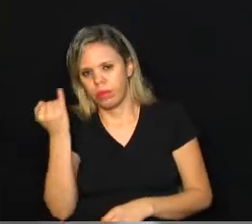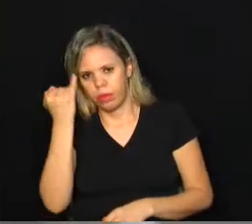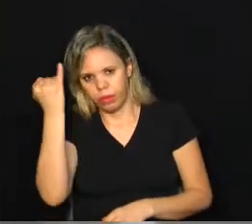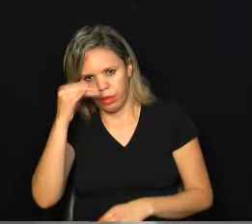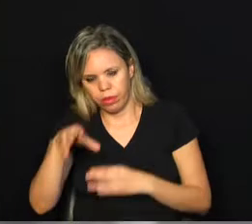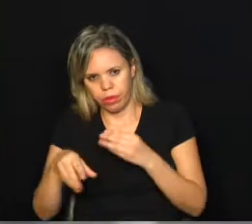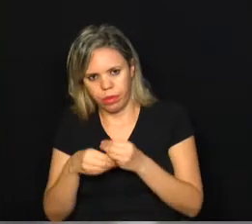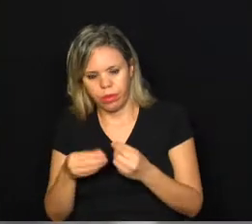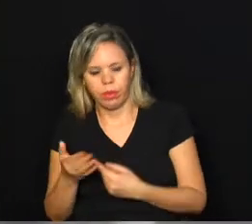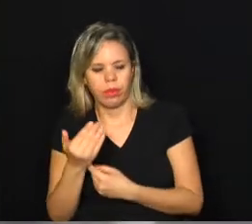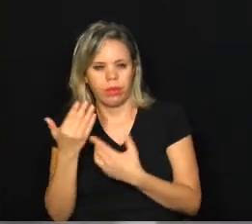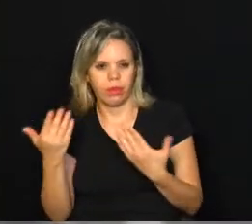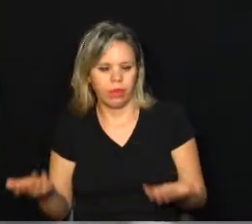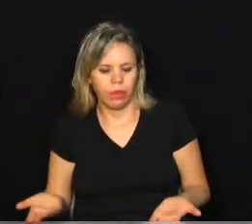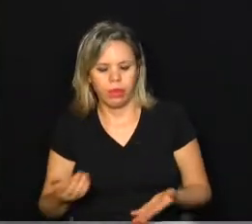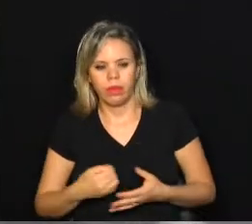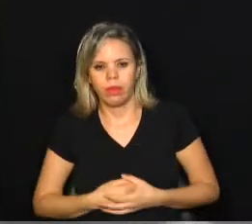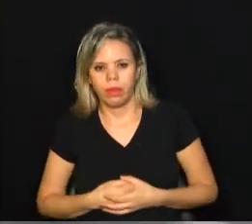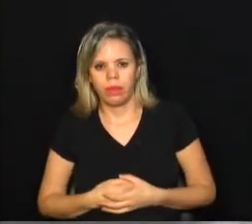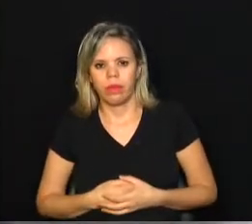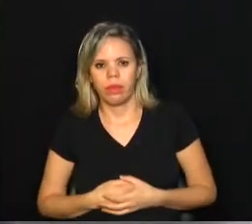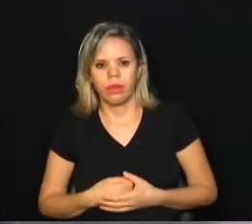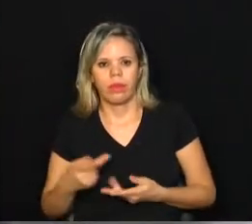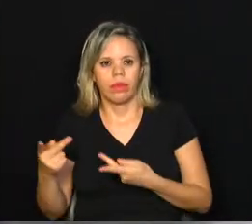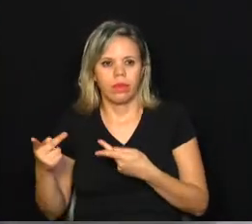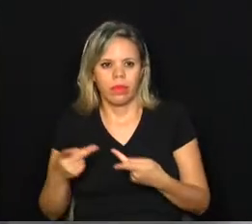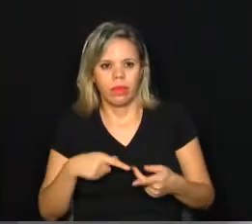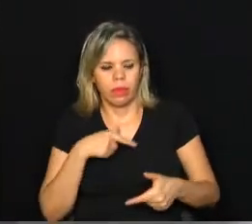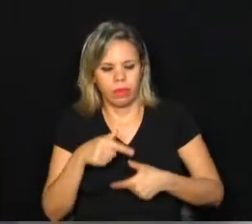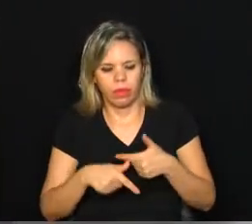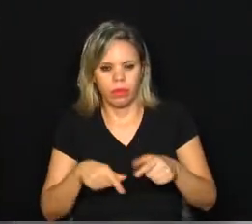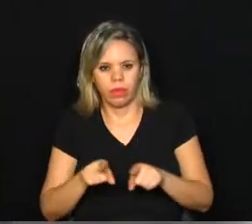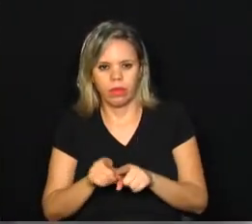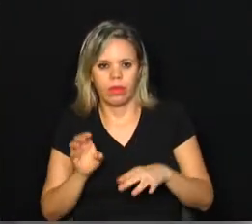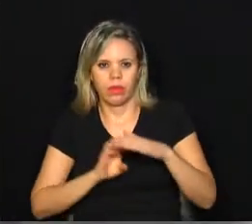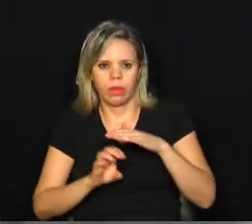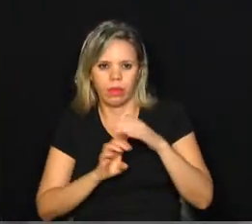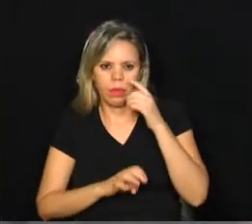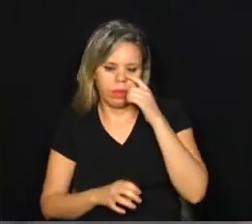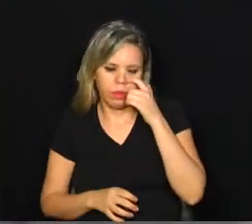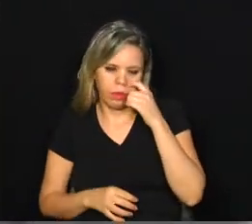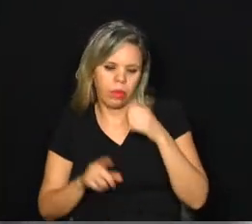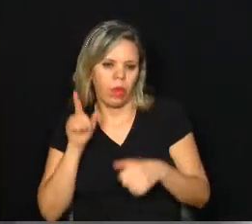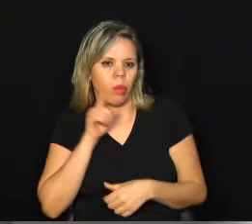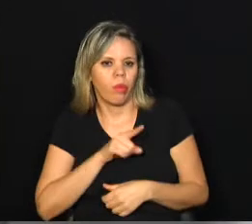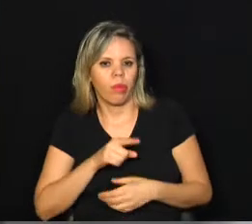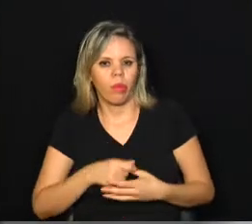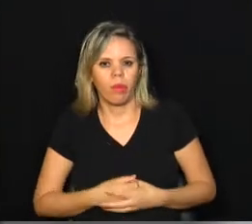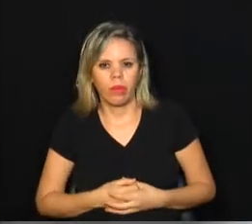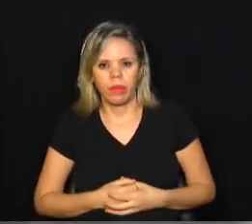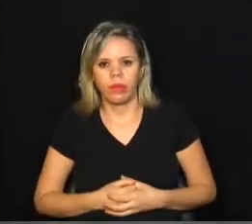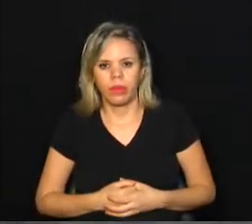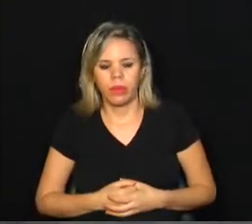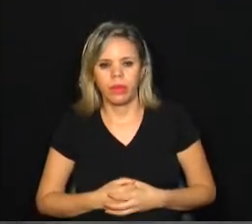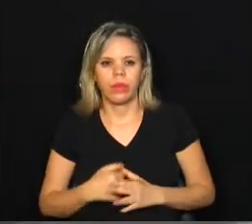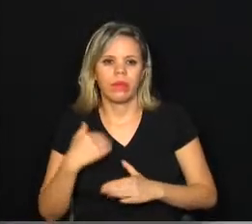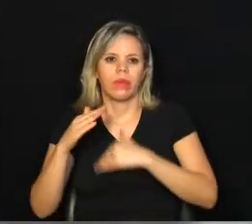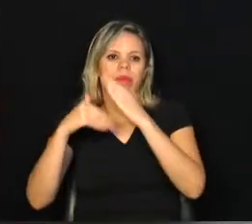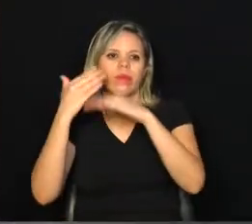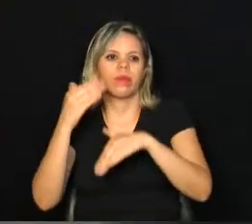para telecomunicações, eu fui convidado para trabalhei numa empresa, numa startup nos Estados Unidos,